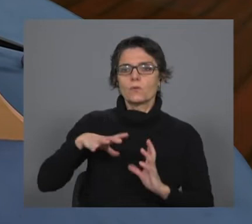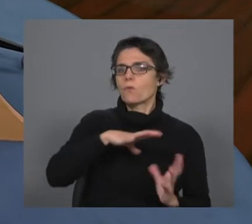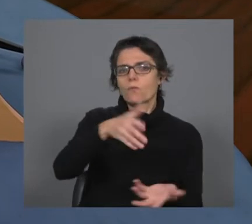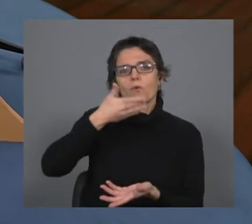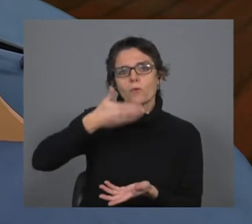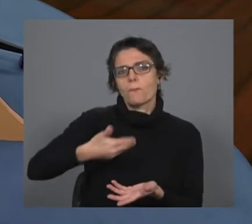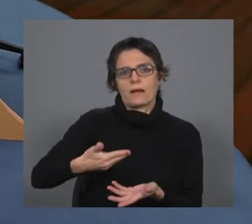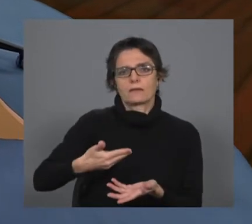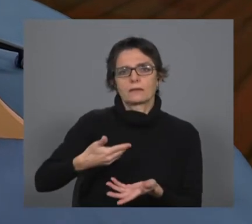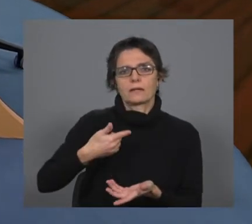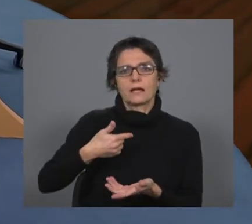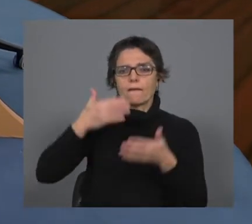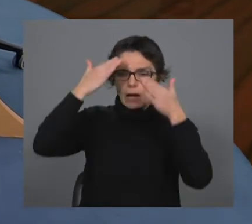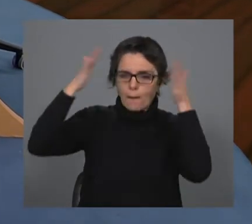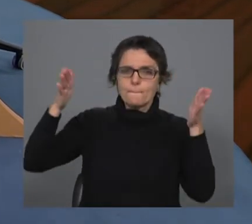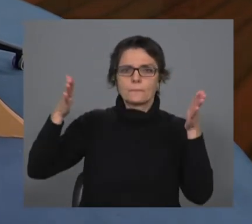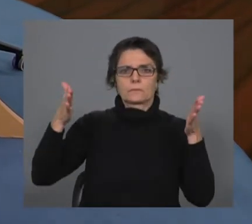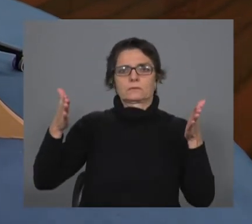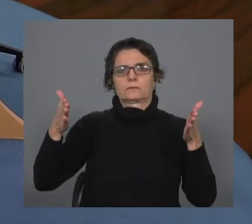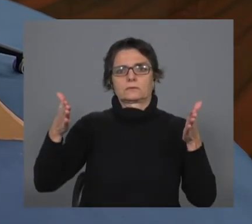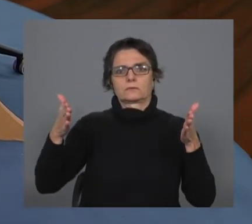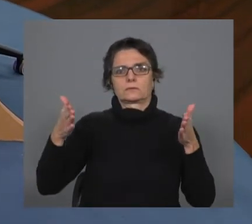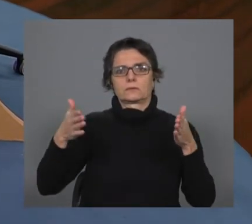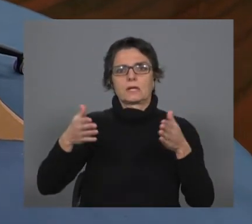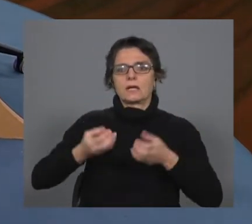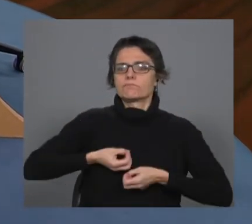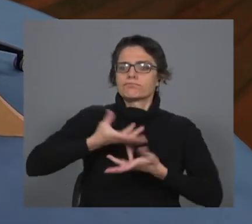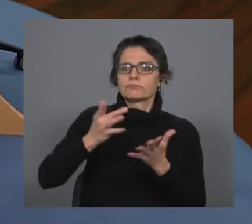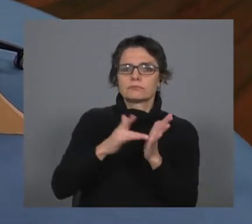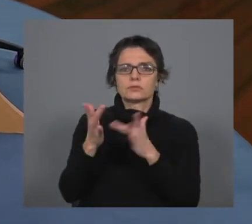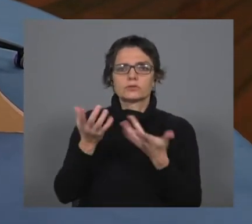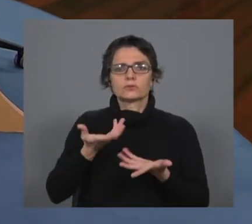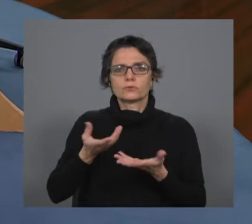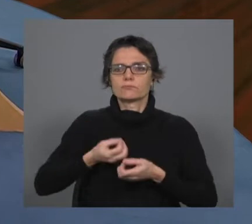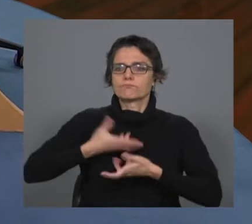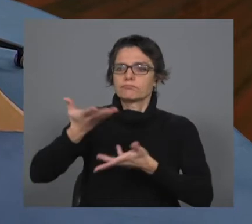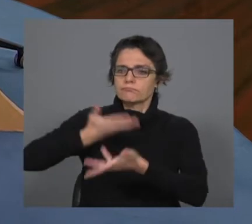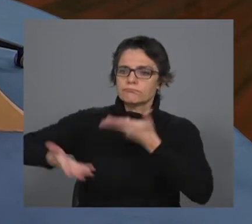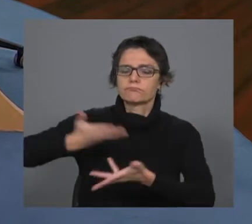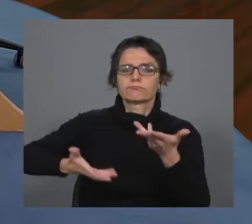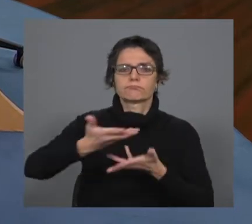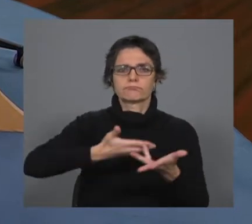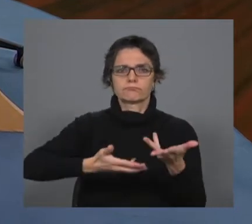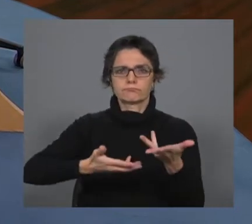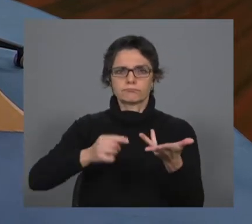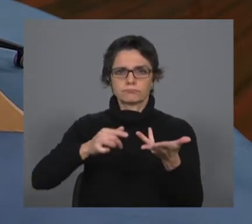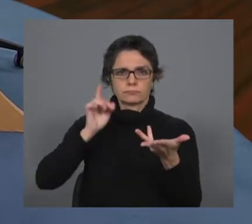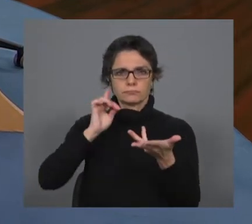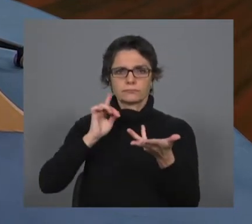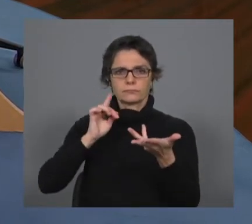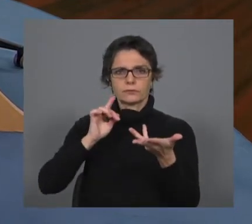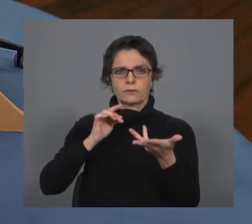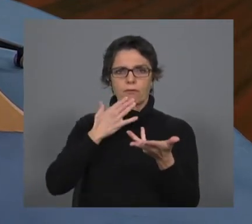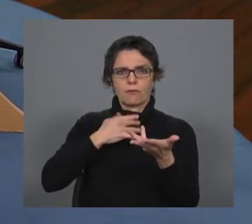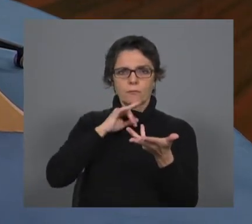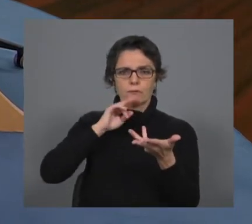de Jesus e a mensagem de Jesus voltem a ser significativas e com capacidade de transformar-nos a nós, nas